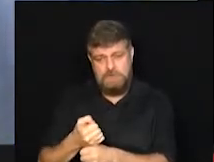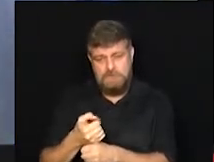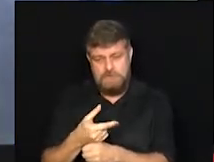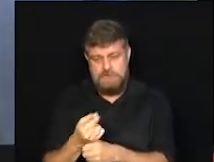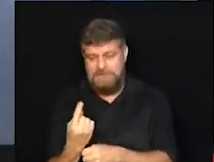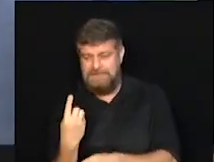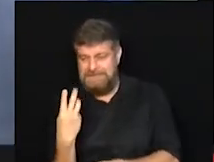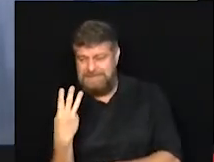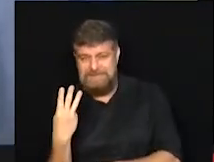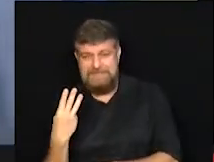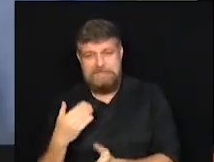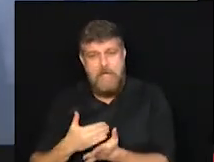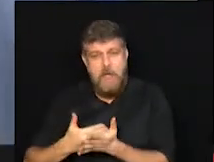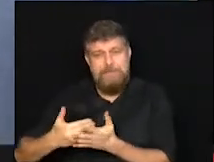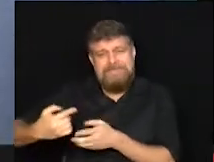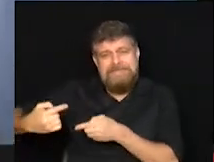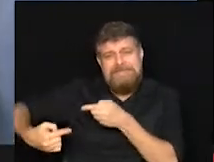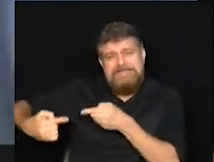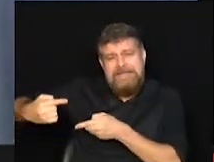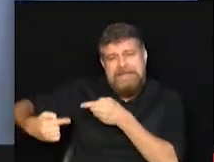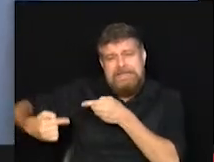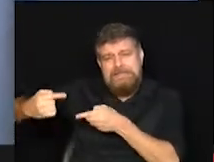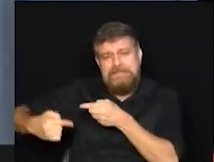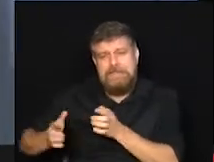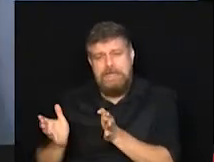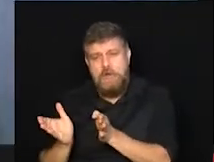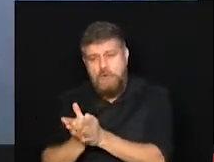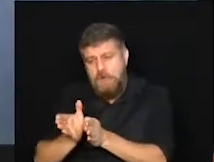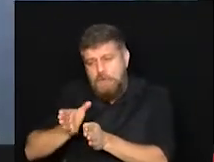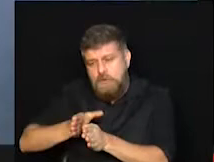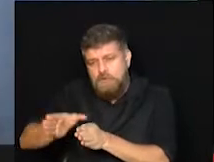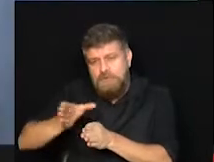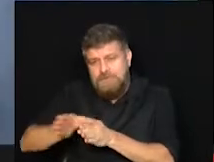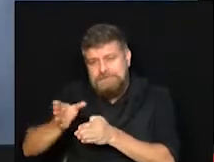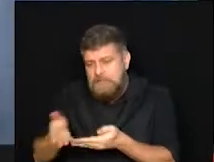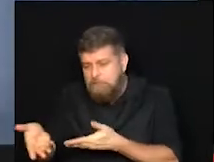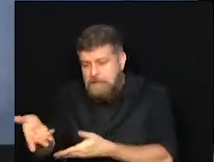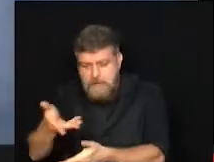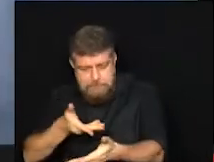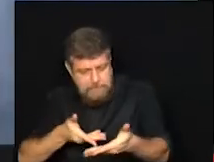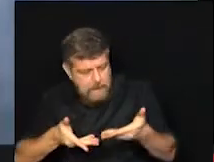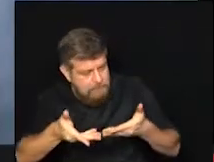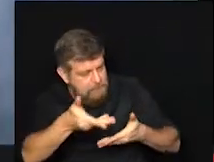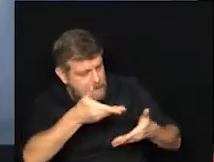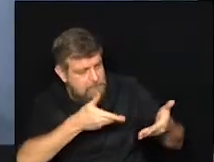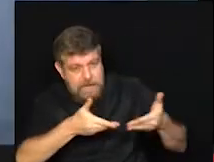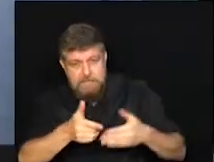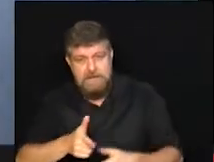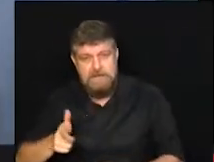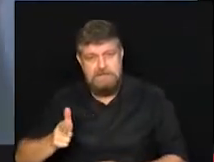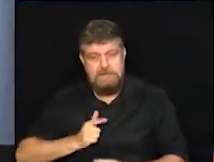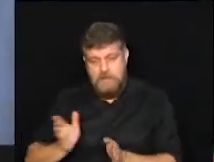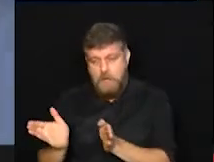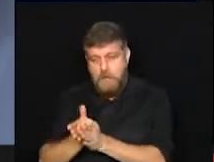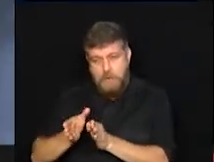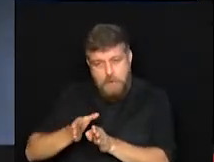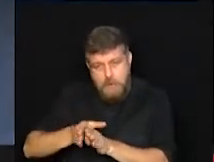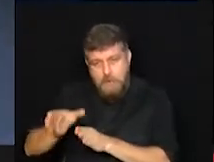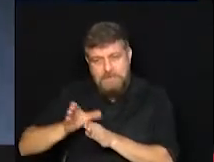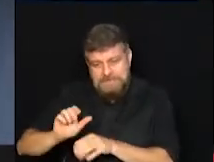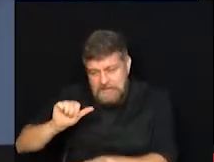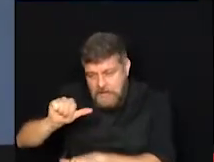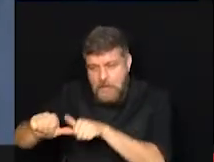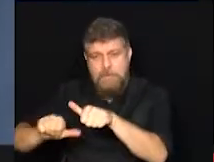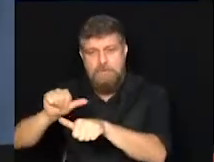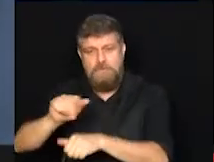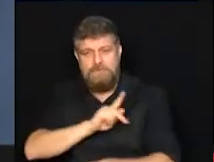né? Discutiram, vários conselheiros discutiram, passaram um conselho, passou o